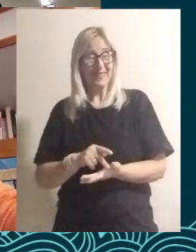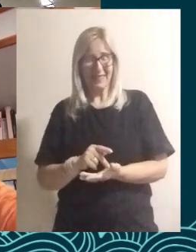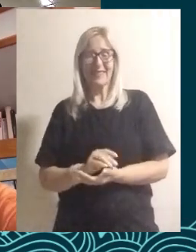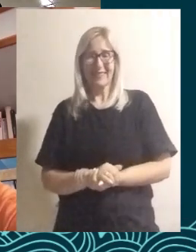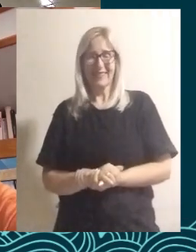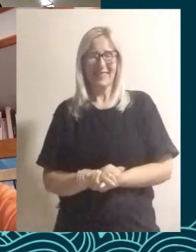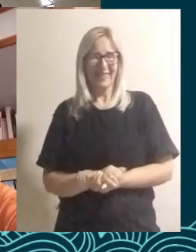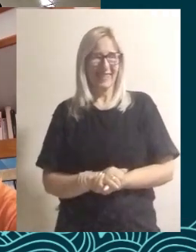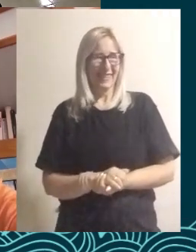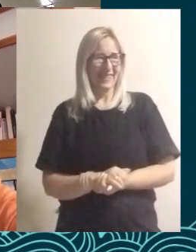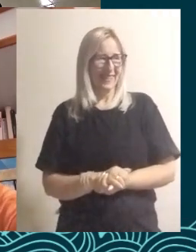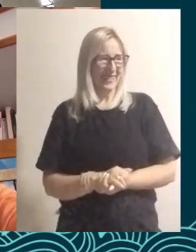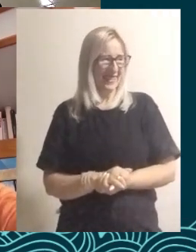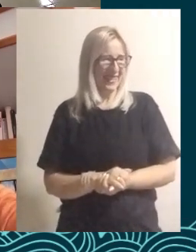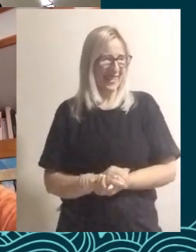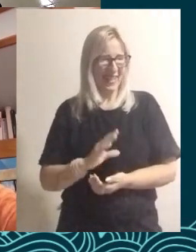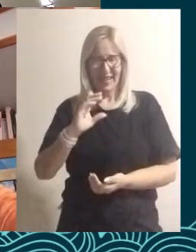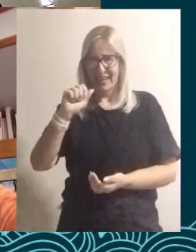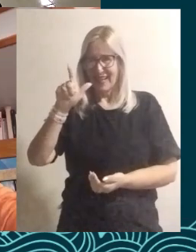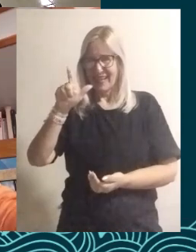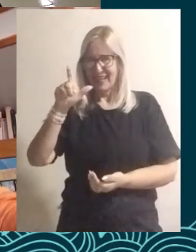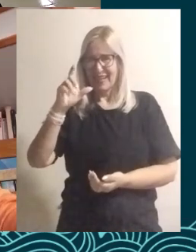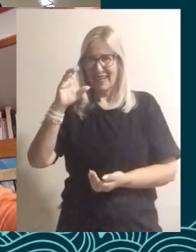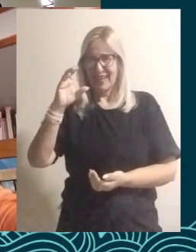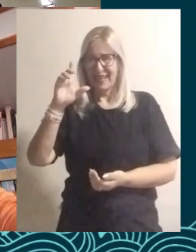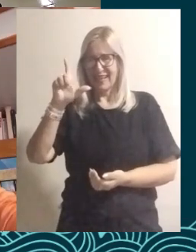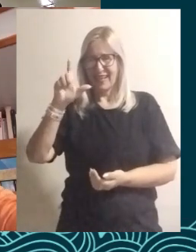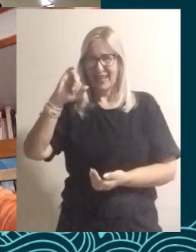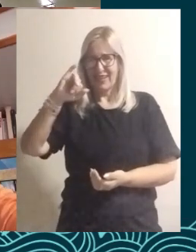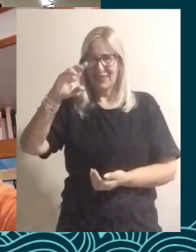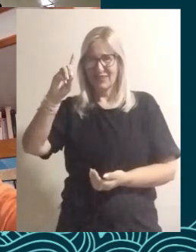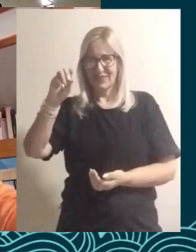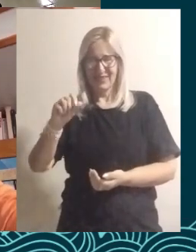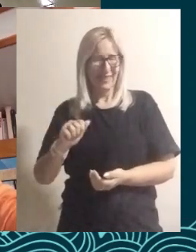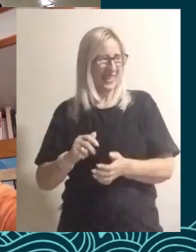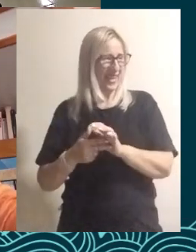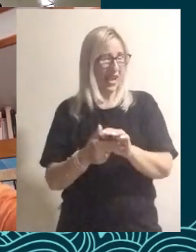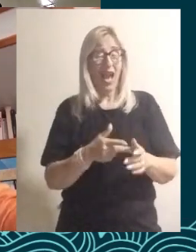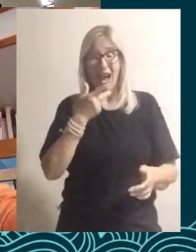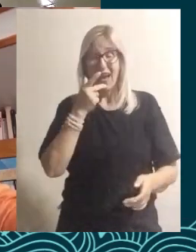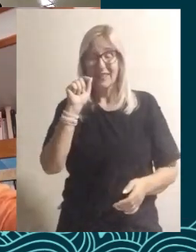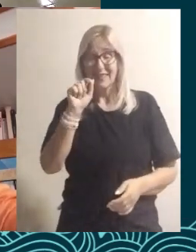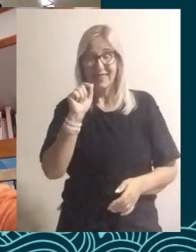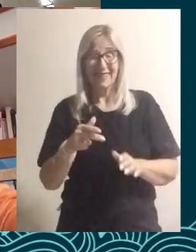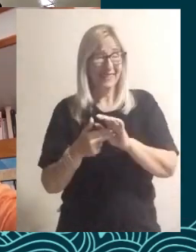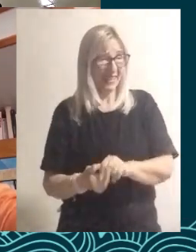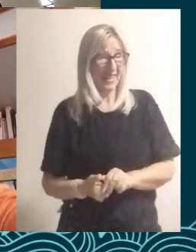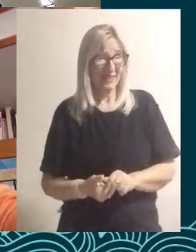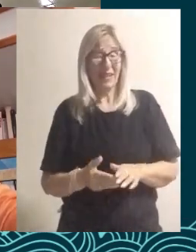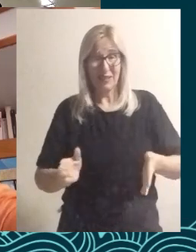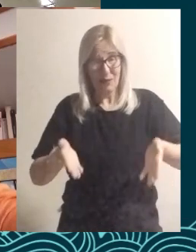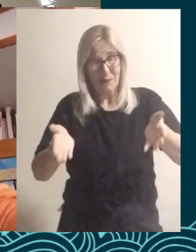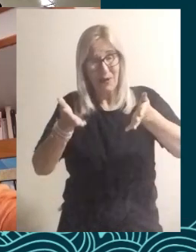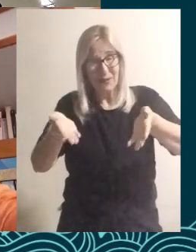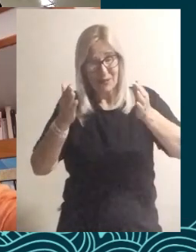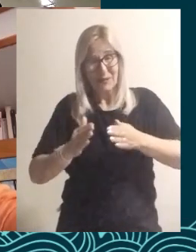absoluta. Eu dou a carteirinha. A Cláudia, então, com 3 já está, né, Cláudia? É, Já fez a com volta